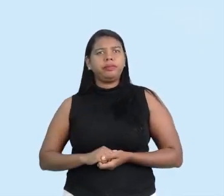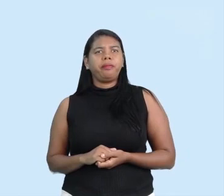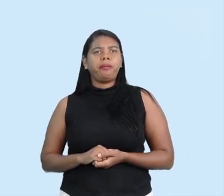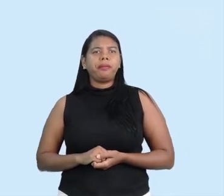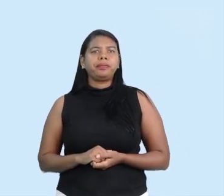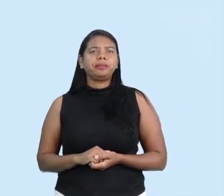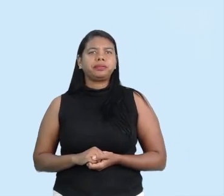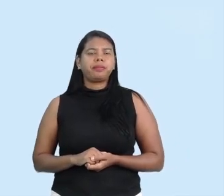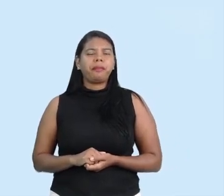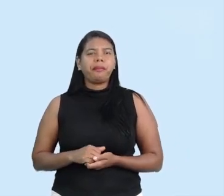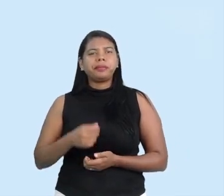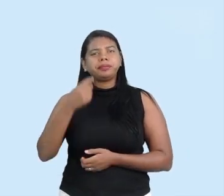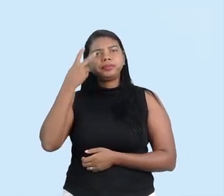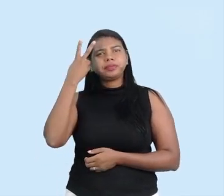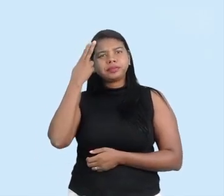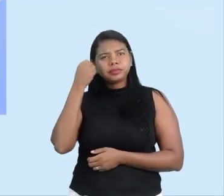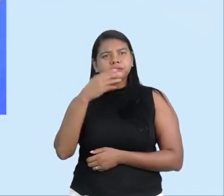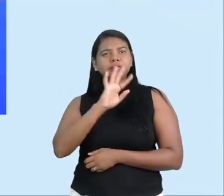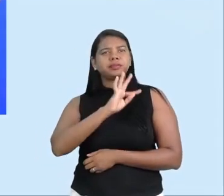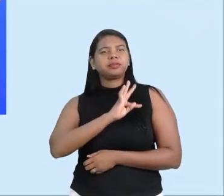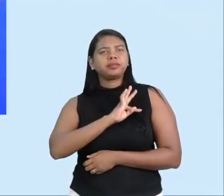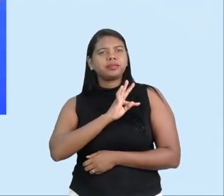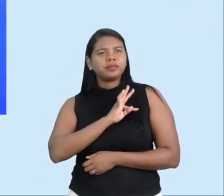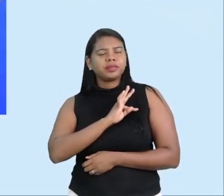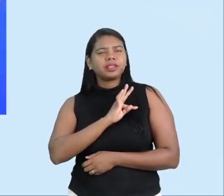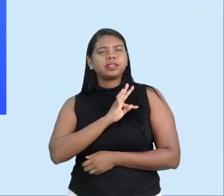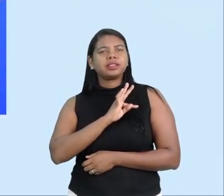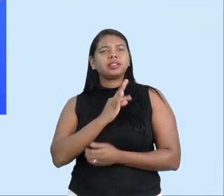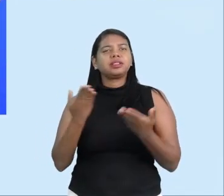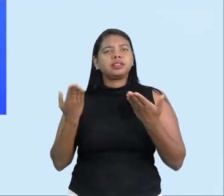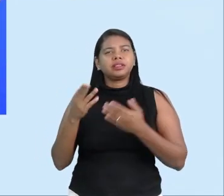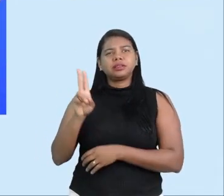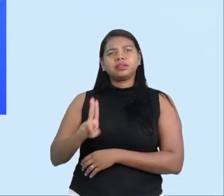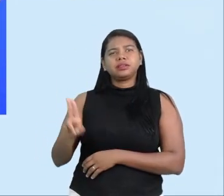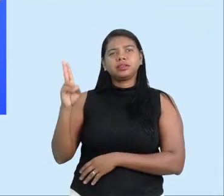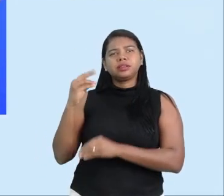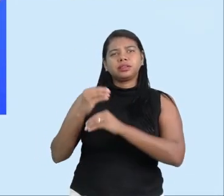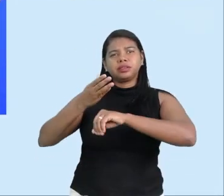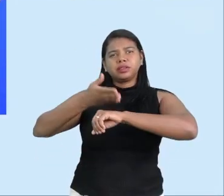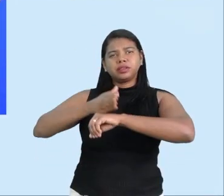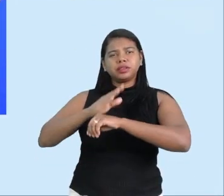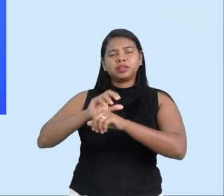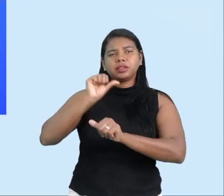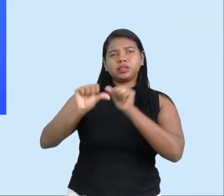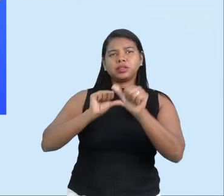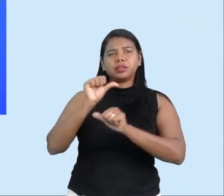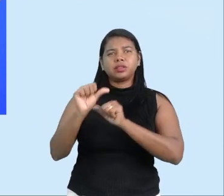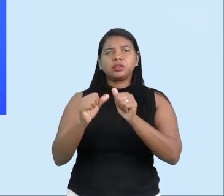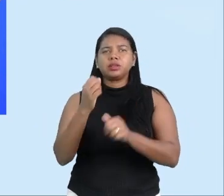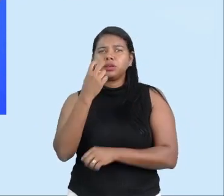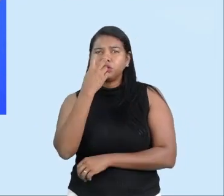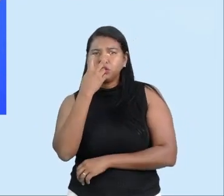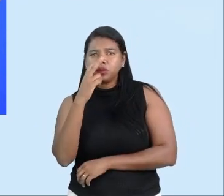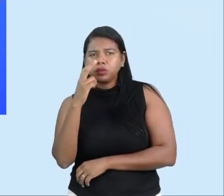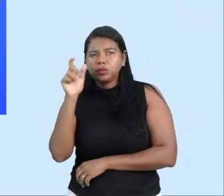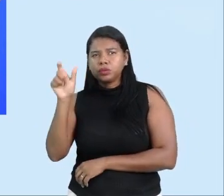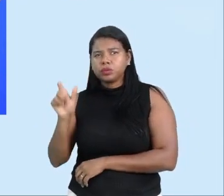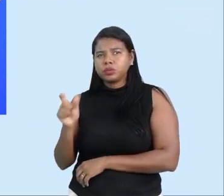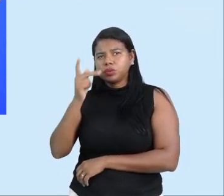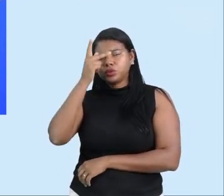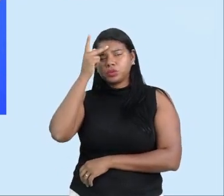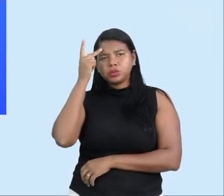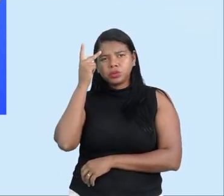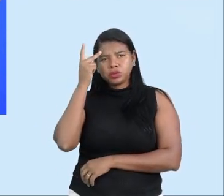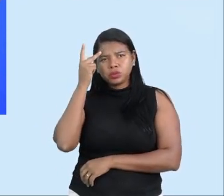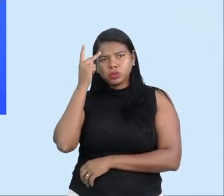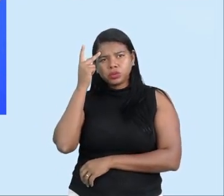a mesma técnica que a gente vai usar para trocar a cor dos olhos da modelo, se não me